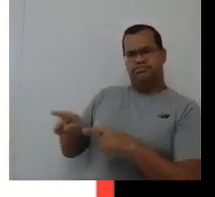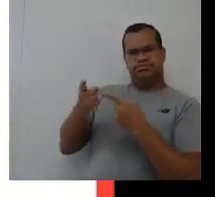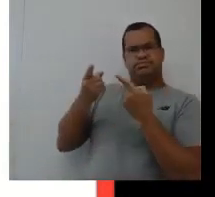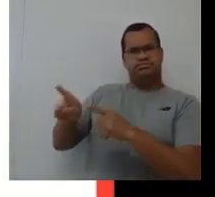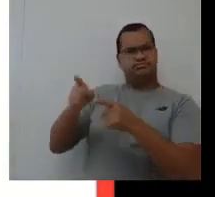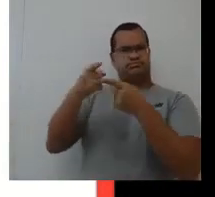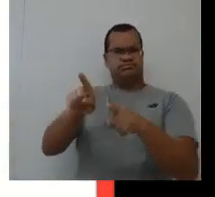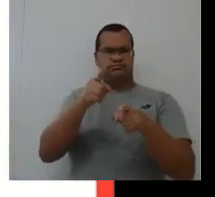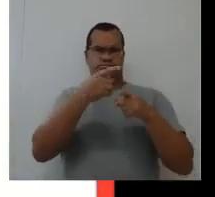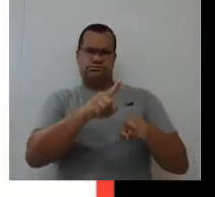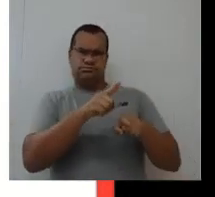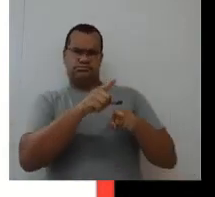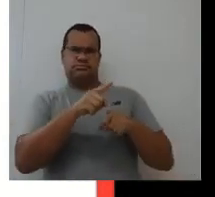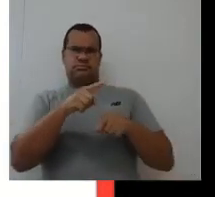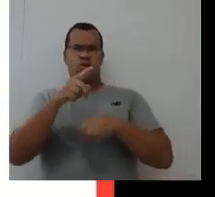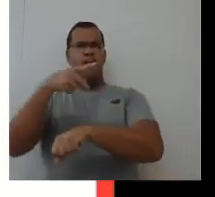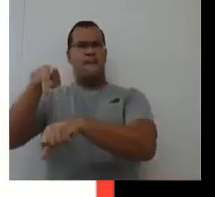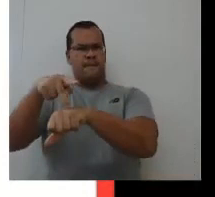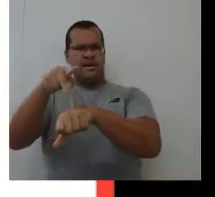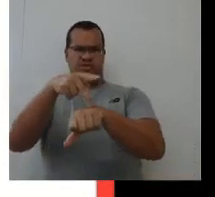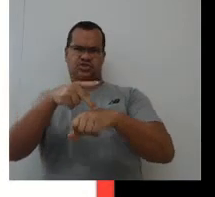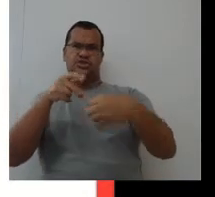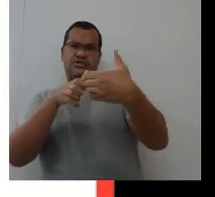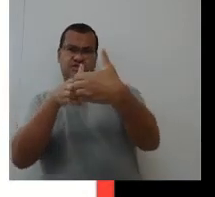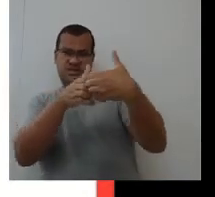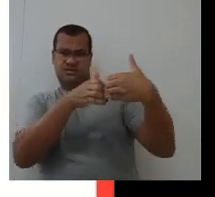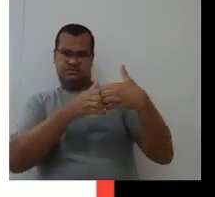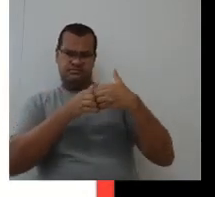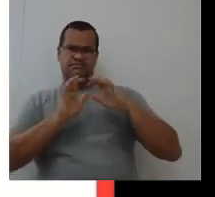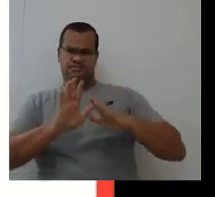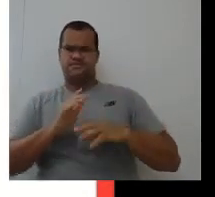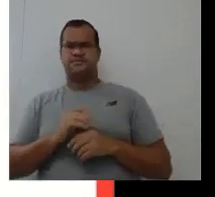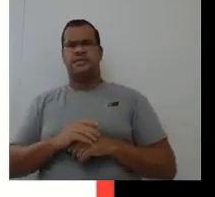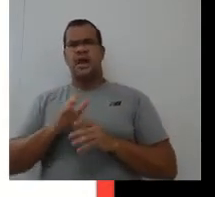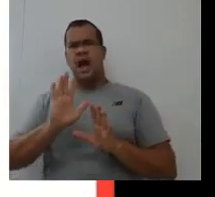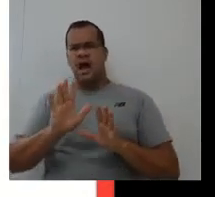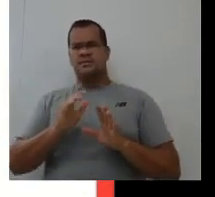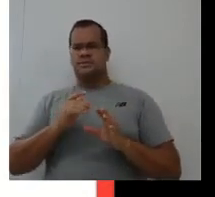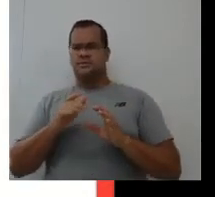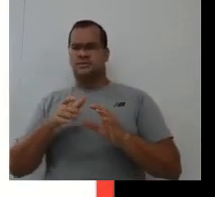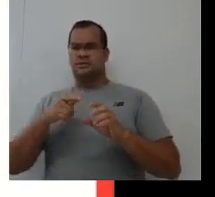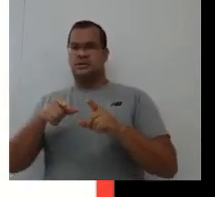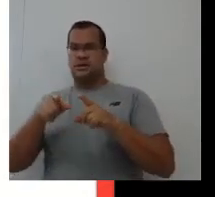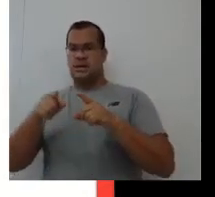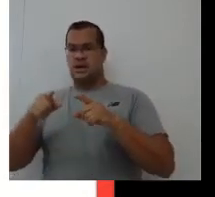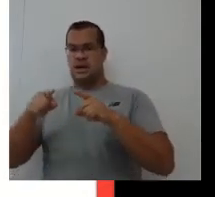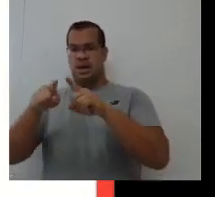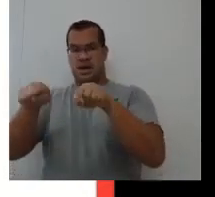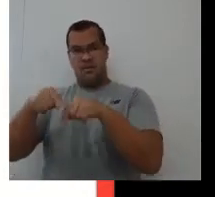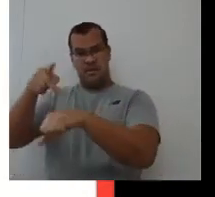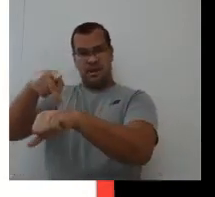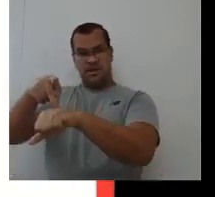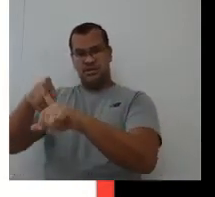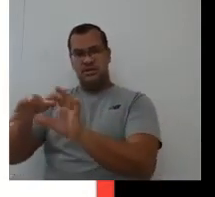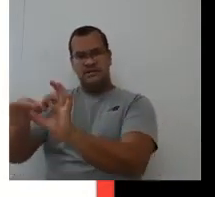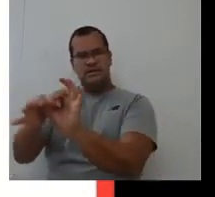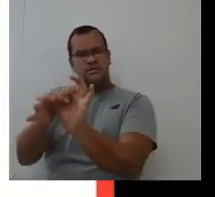com as nações vizinhas. No momento em que algumas nações estavam se unificando no mesmo território,